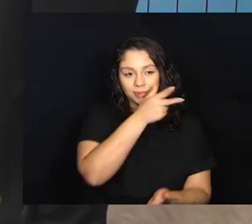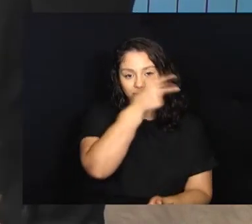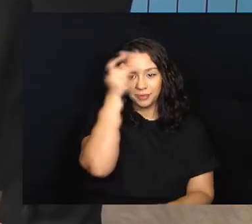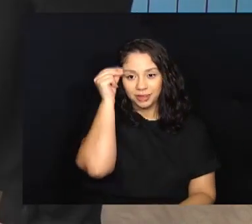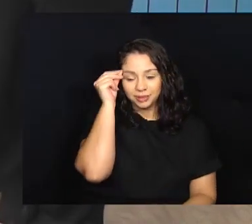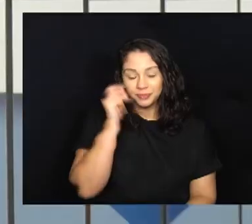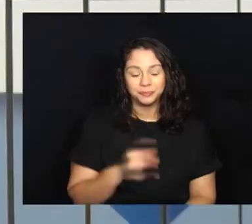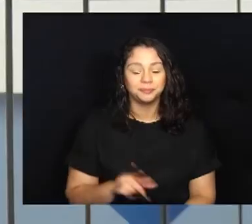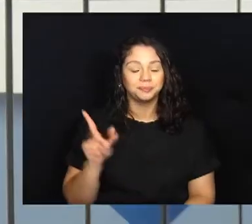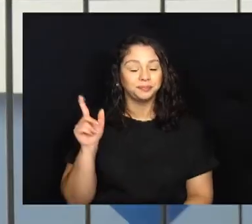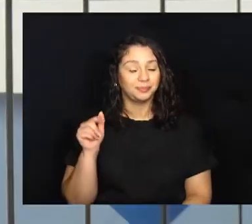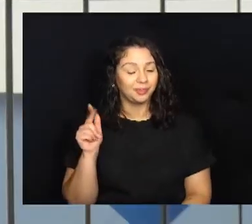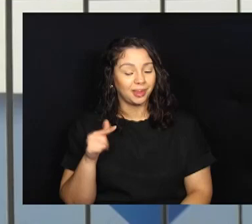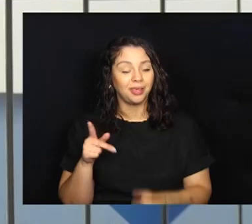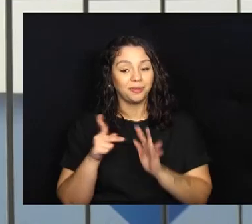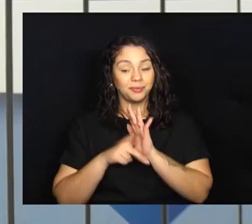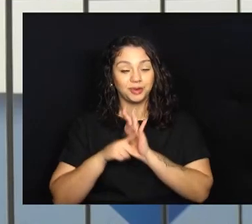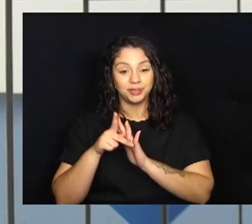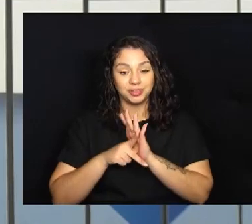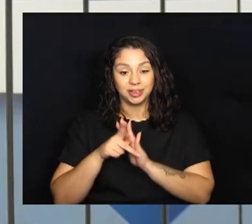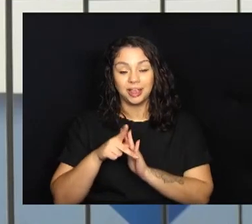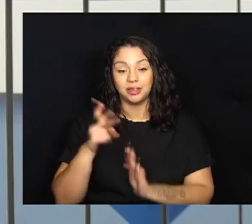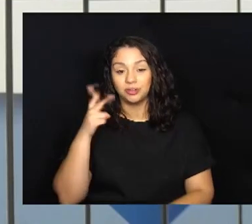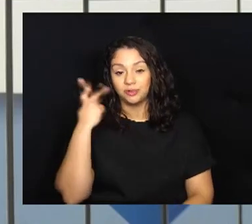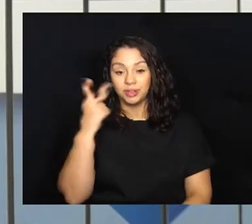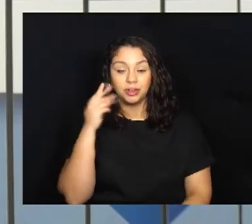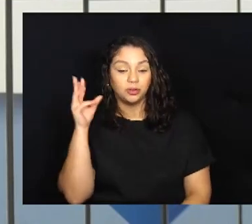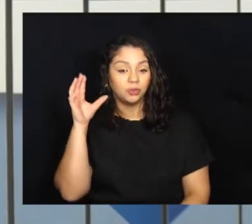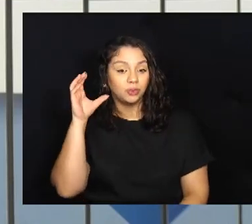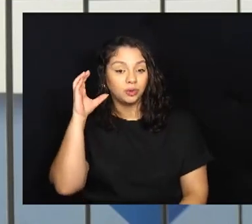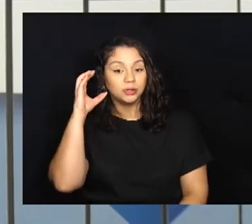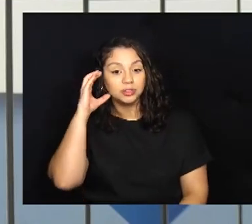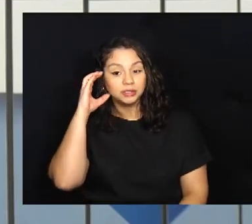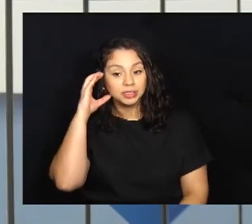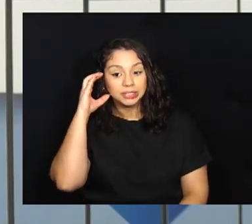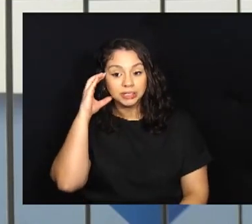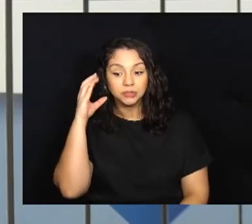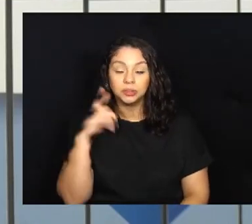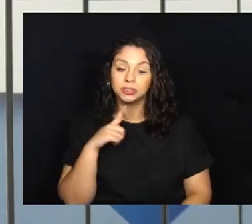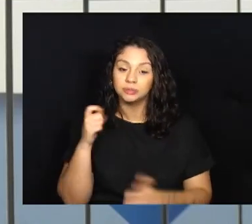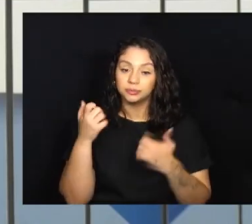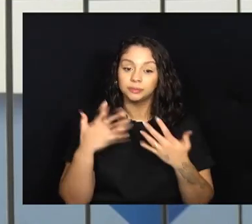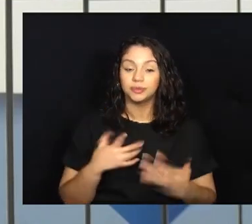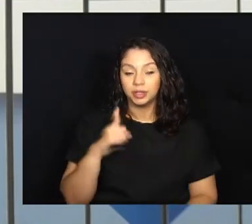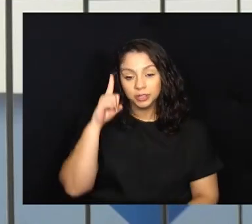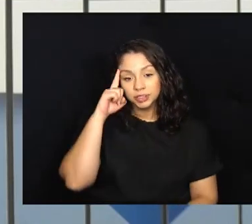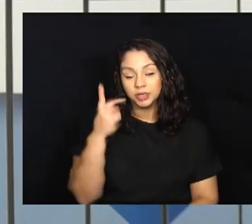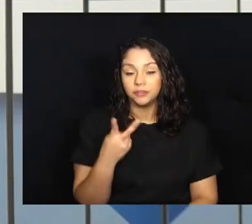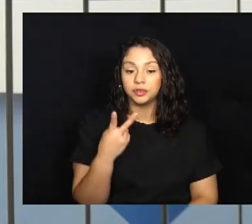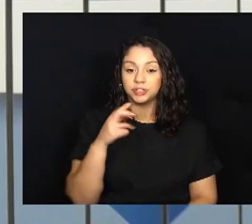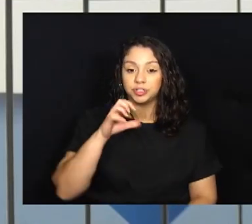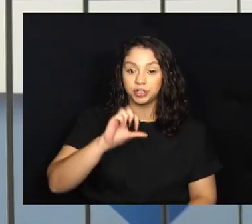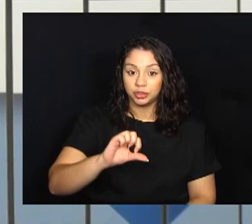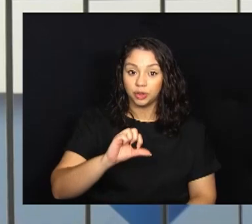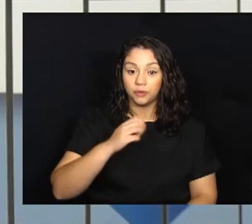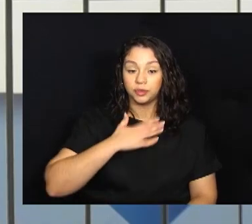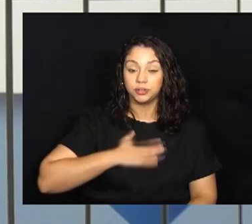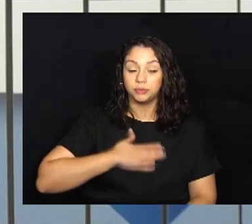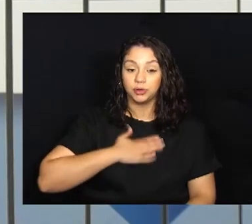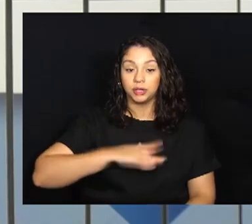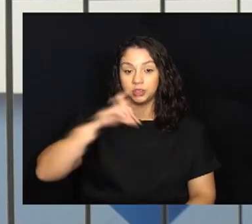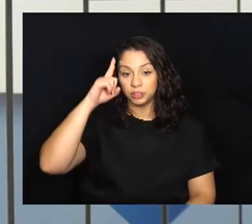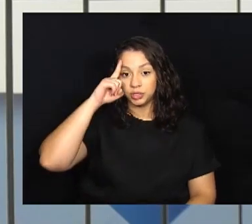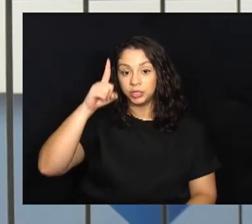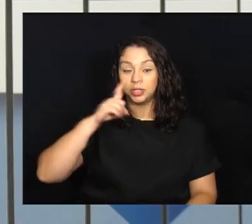Olha, um projeto do vereador Luiz Cirilo que determina que o dia 29 de agosto seja o Dia Municipal